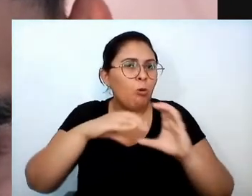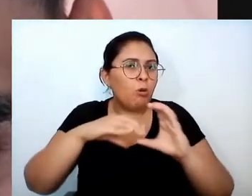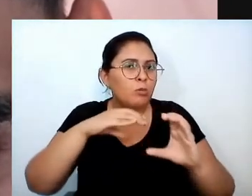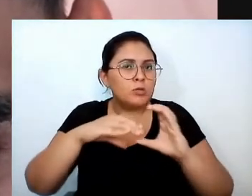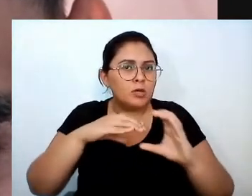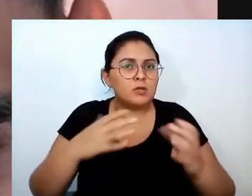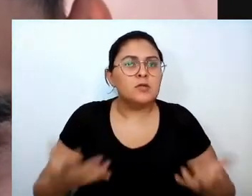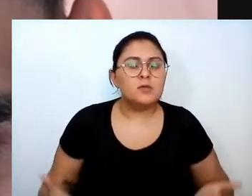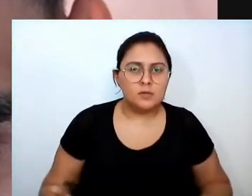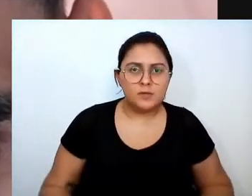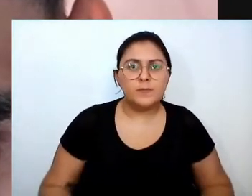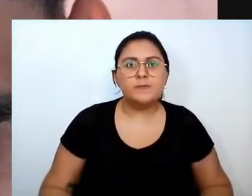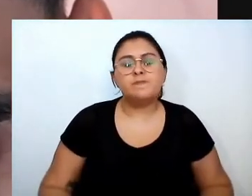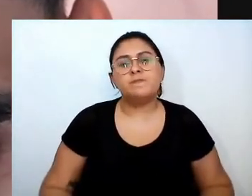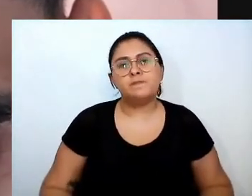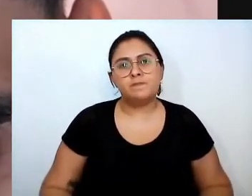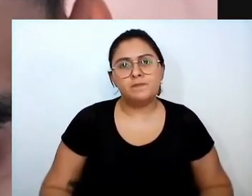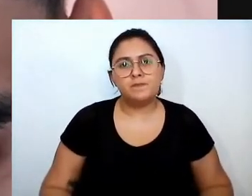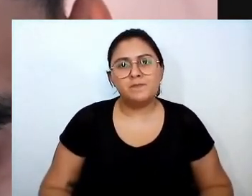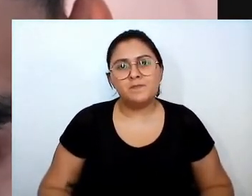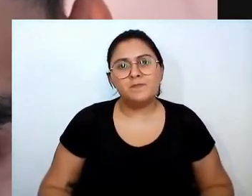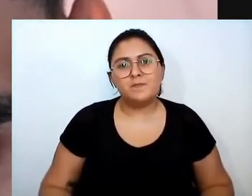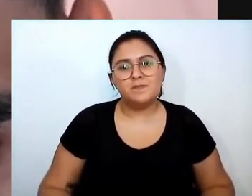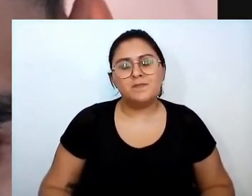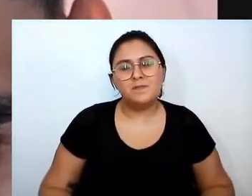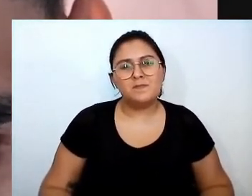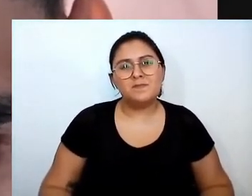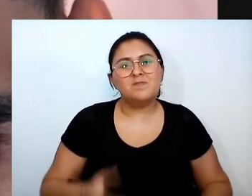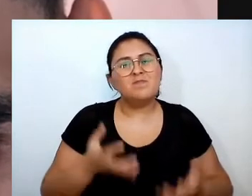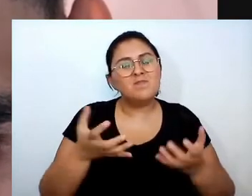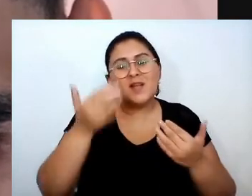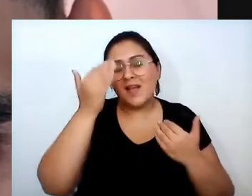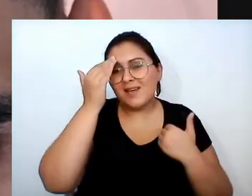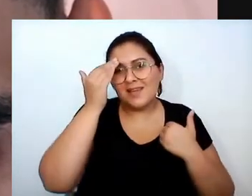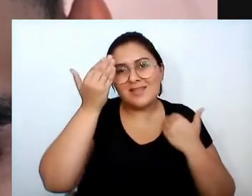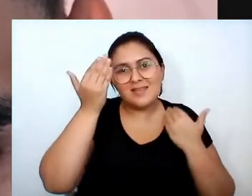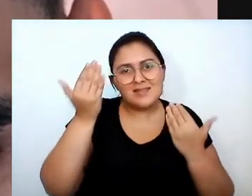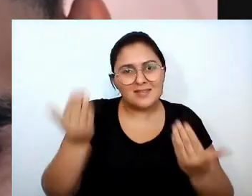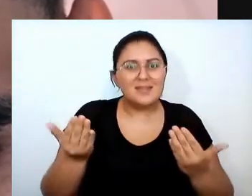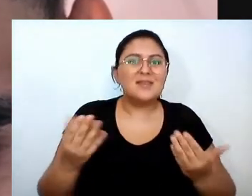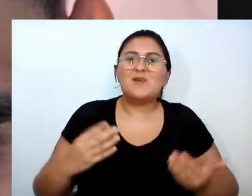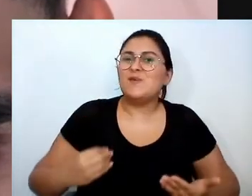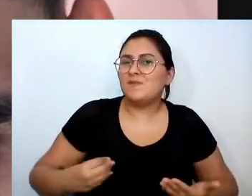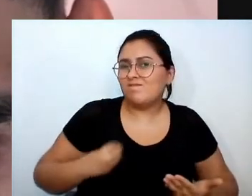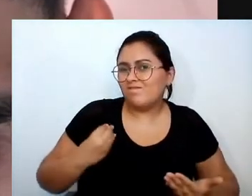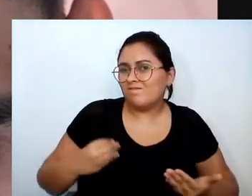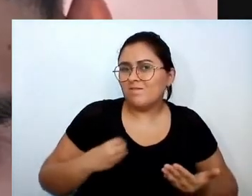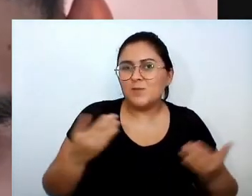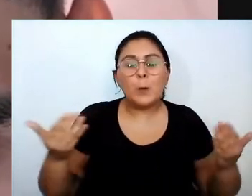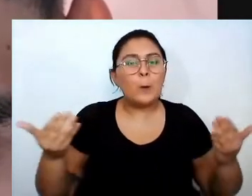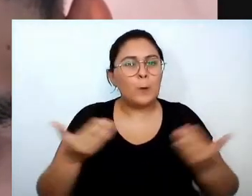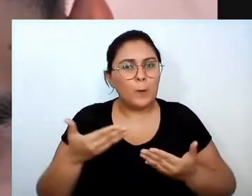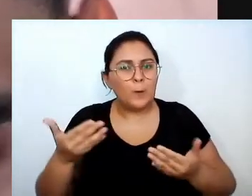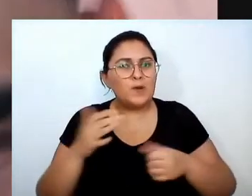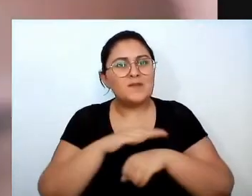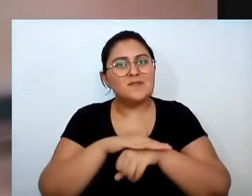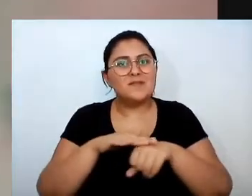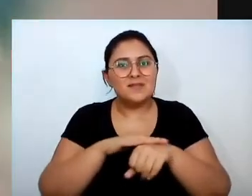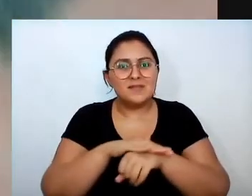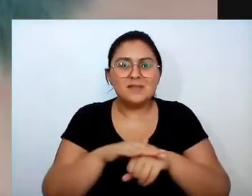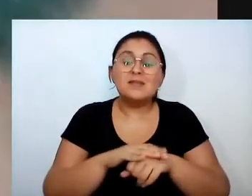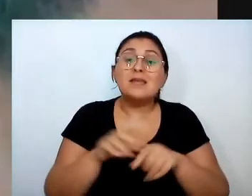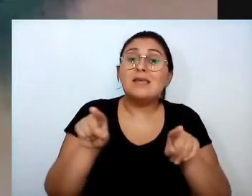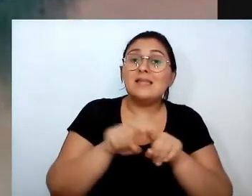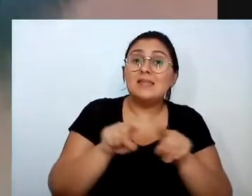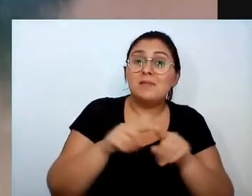nesse caminho, né? Esperamos que cresçamos ainda mais nisso, certo? José, agradeço muito pela tua disponibilidade, né? Por